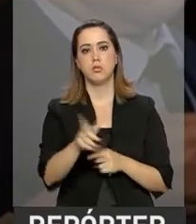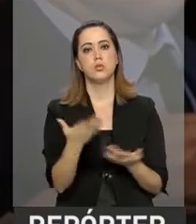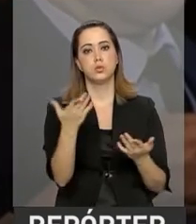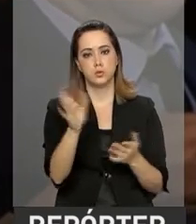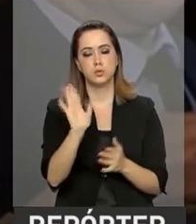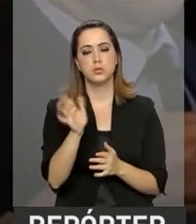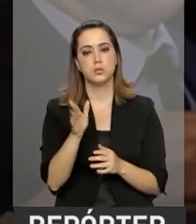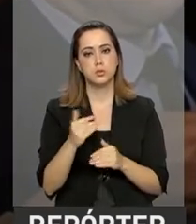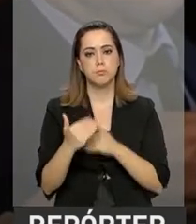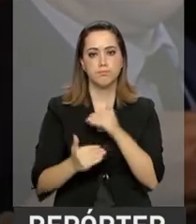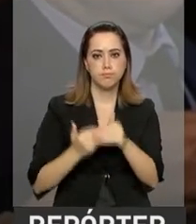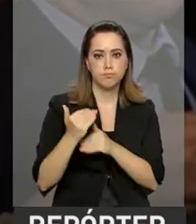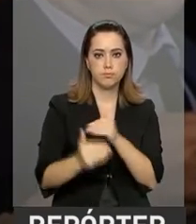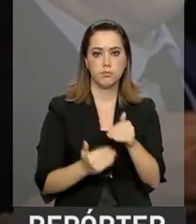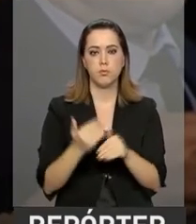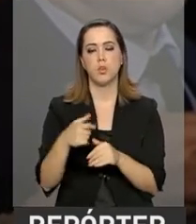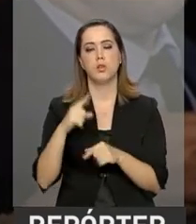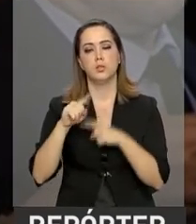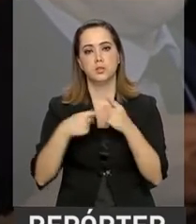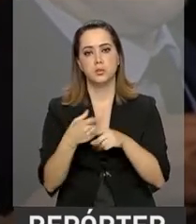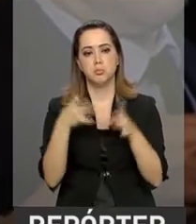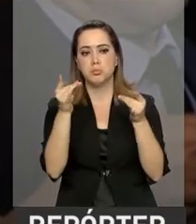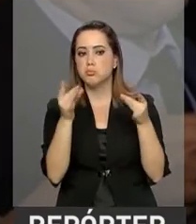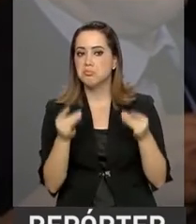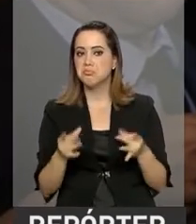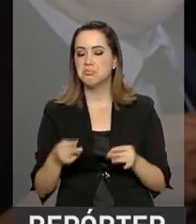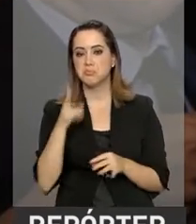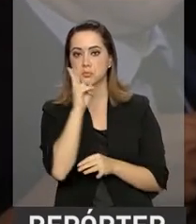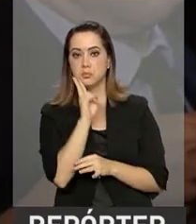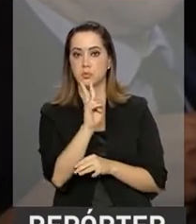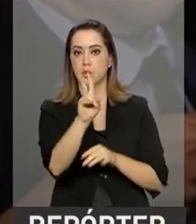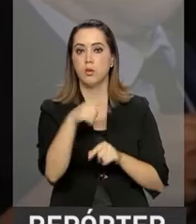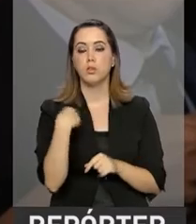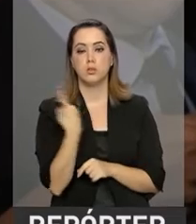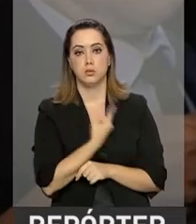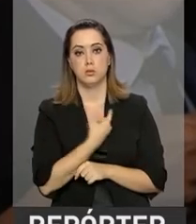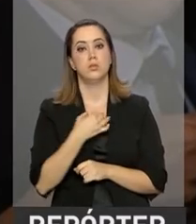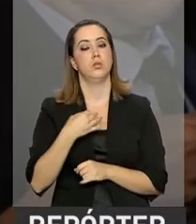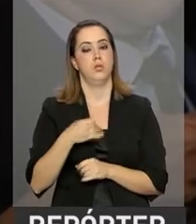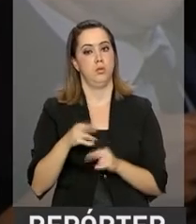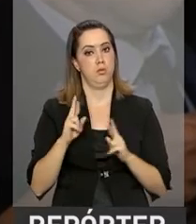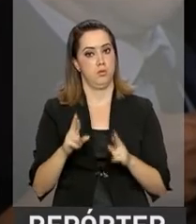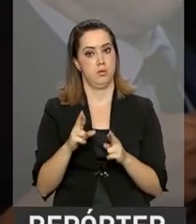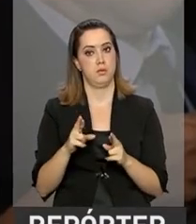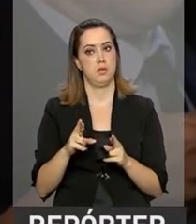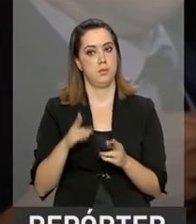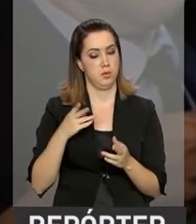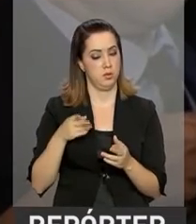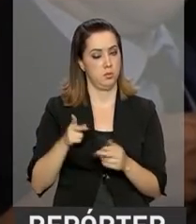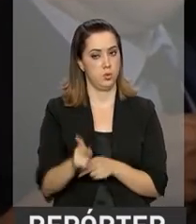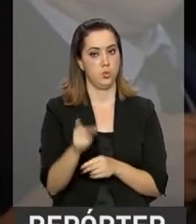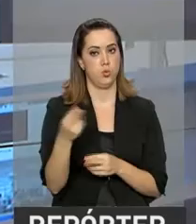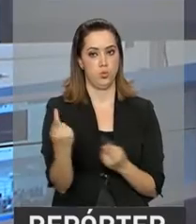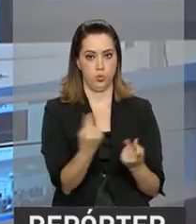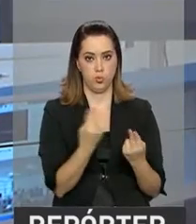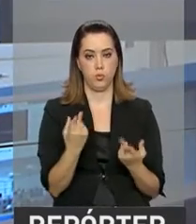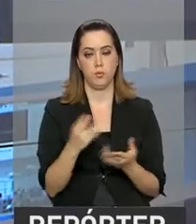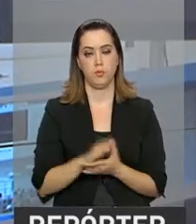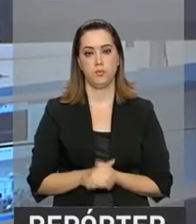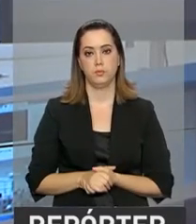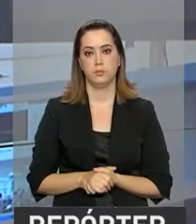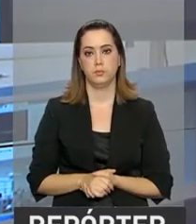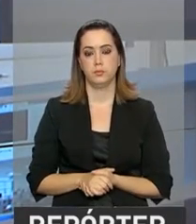votação dos destaques esperamos seja mantido a integralidade do texto e depois da aprovação pelo senado